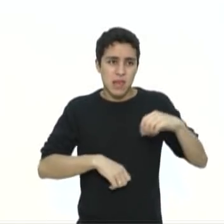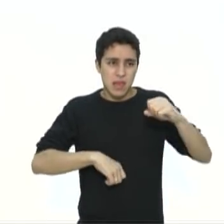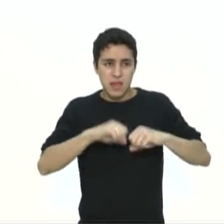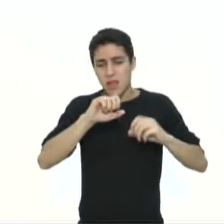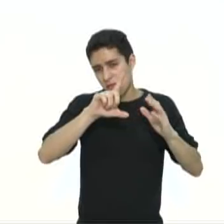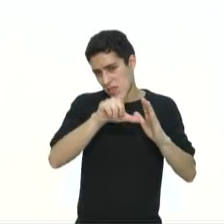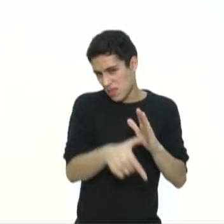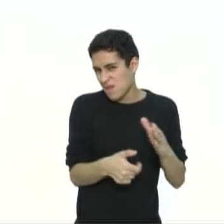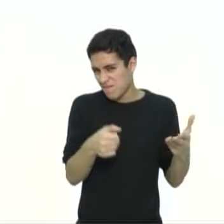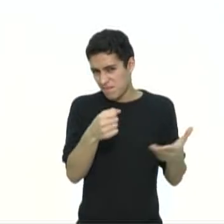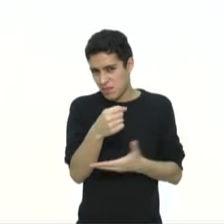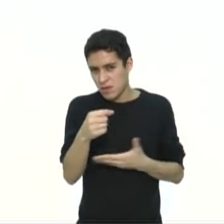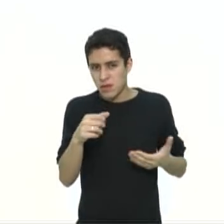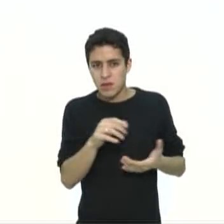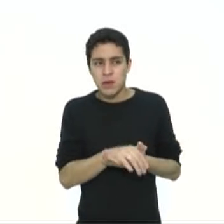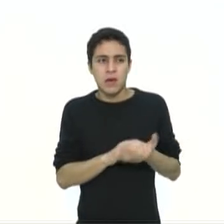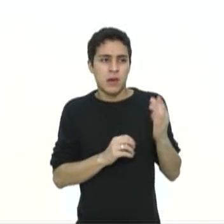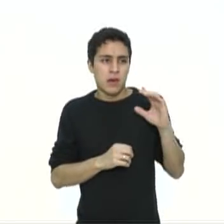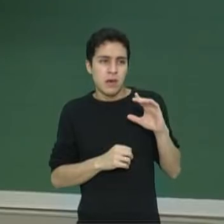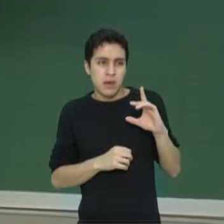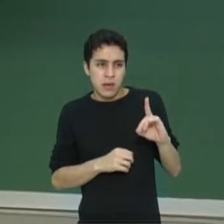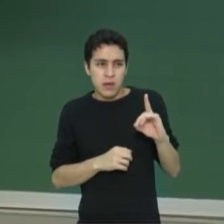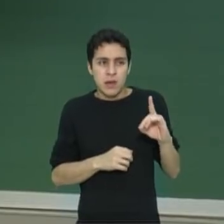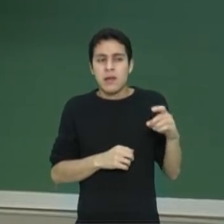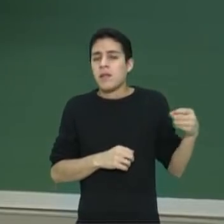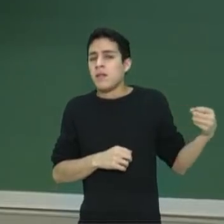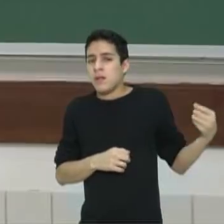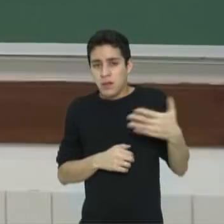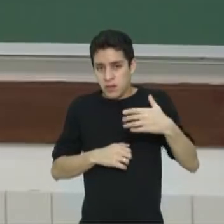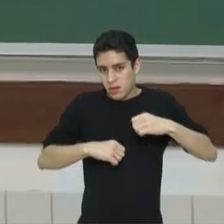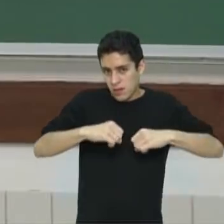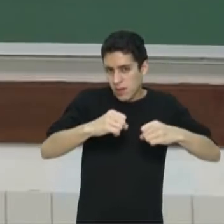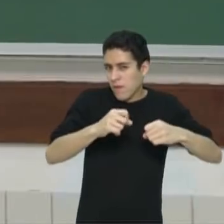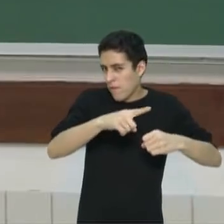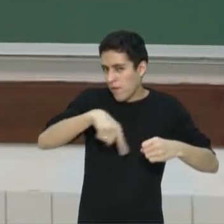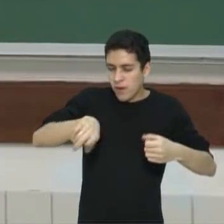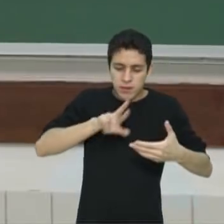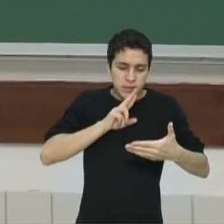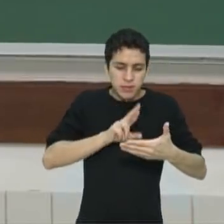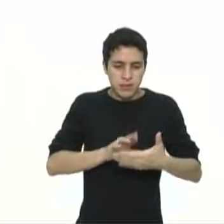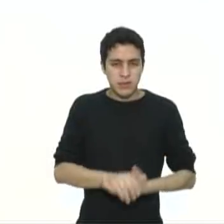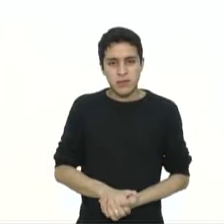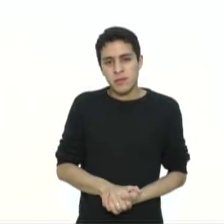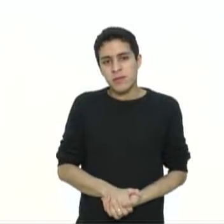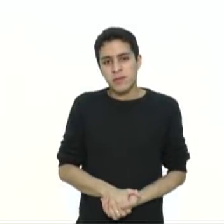tardia ou periférica? Ou da industrialização moderna? Vai lá, capricha nessa aí.